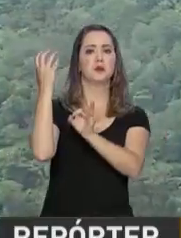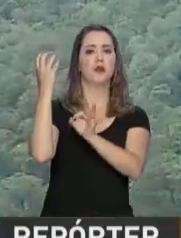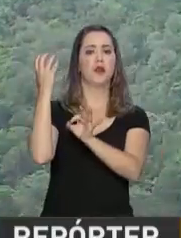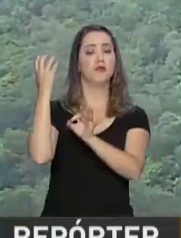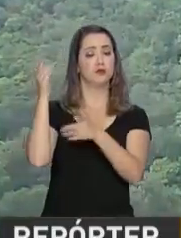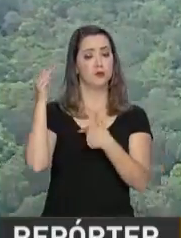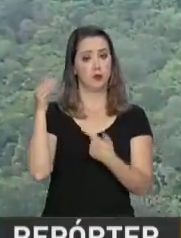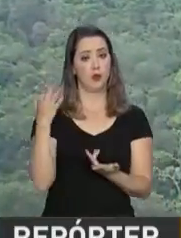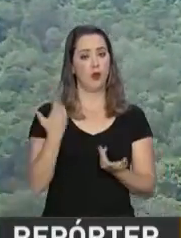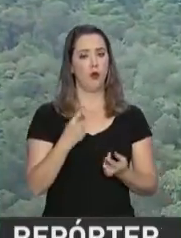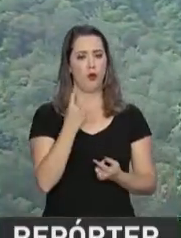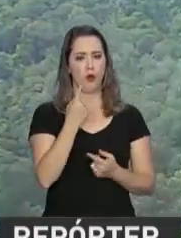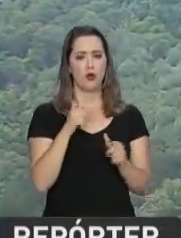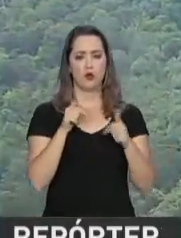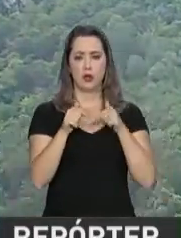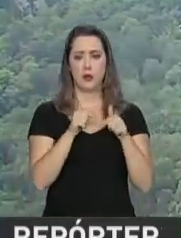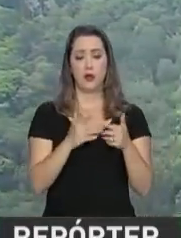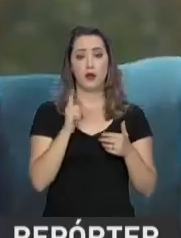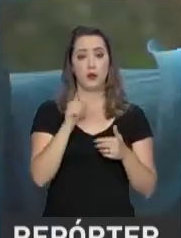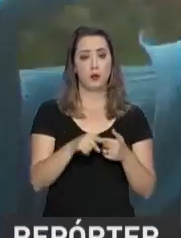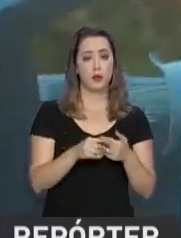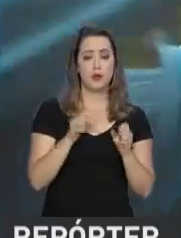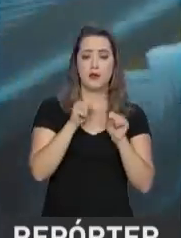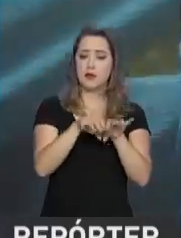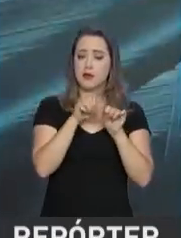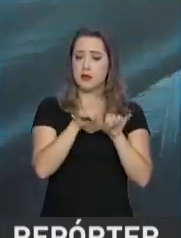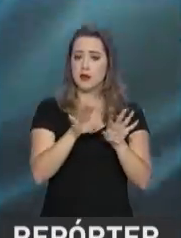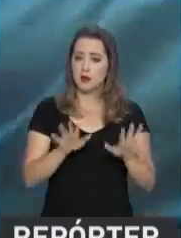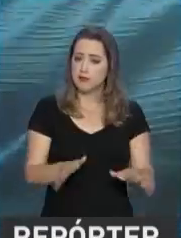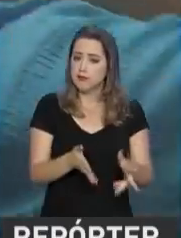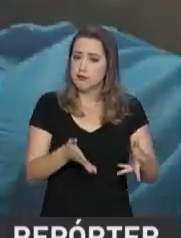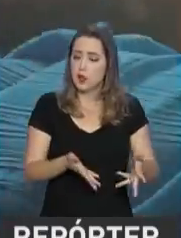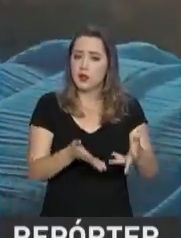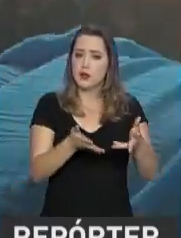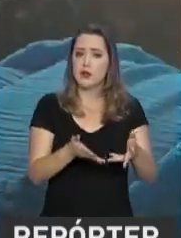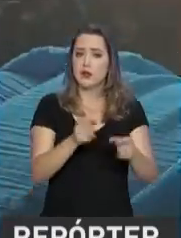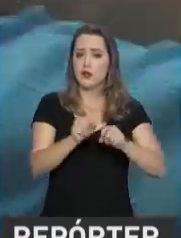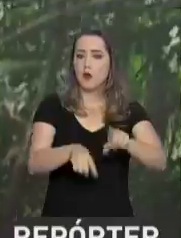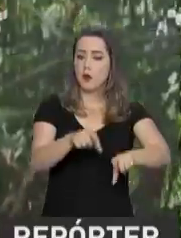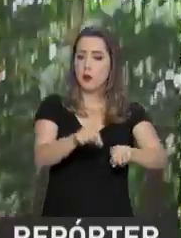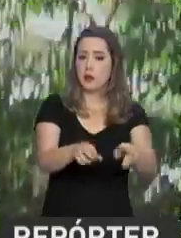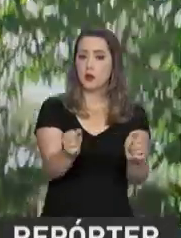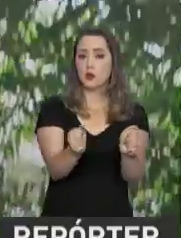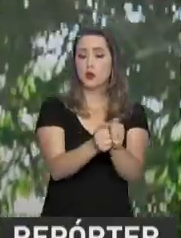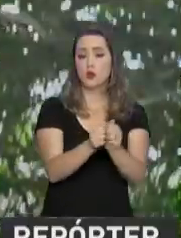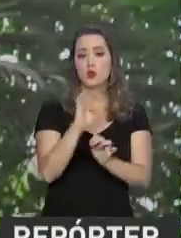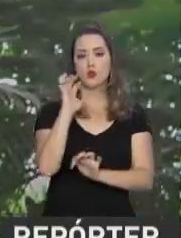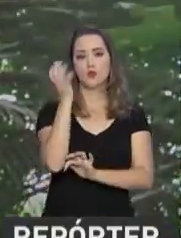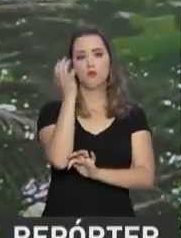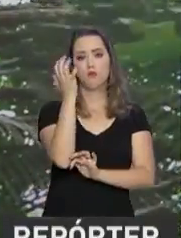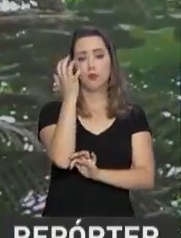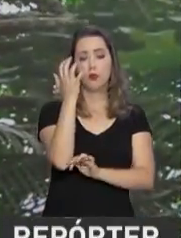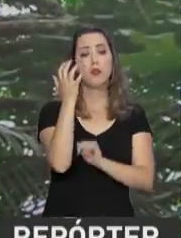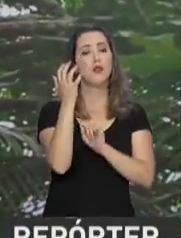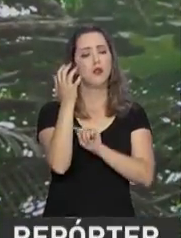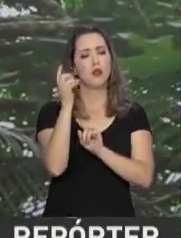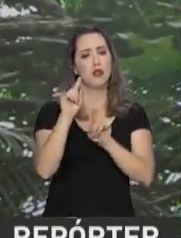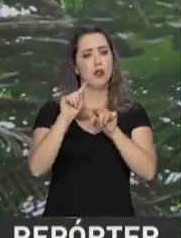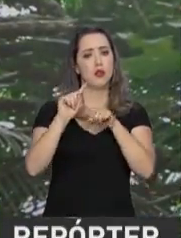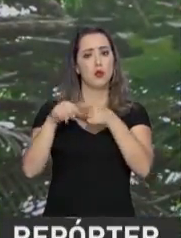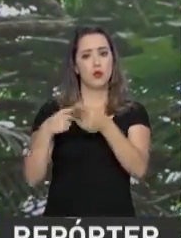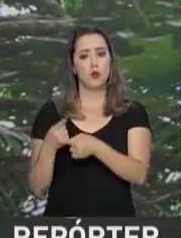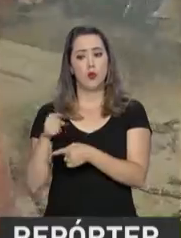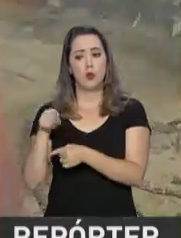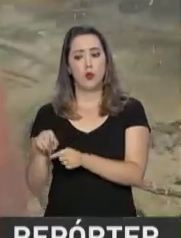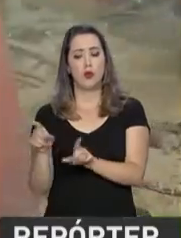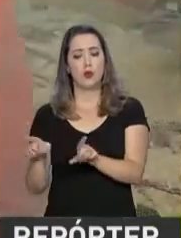postos em prática medidas para concientizar e para incentivar a produção sustentável de outro vão ser reforçadas ações de